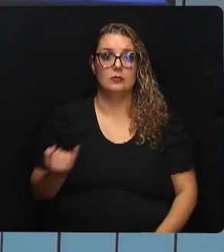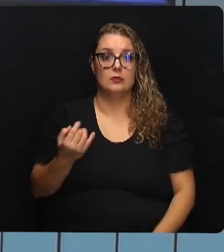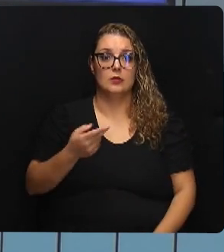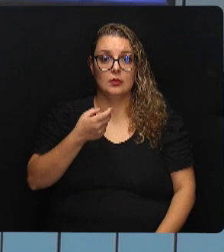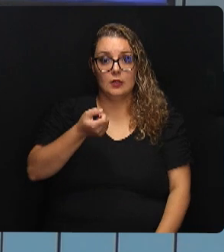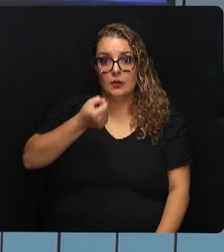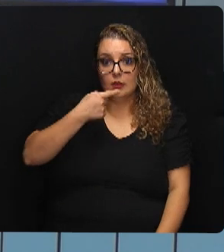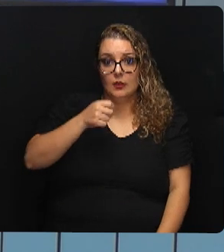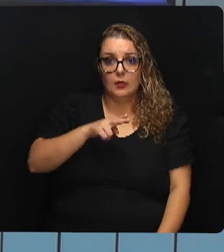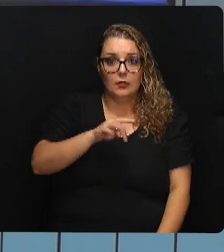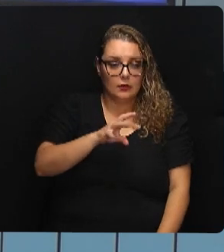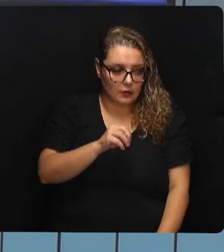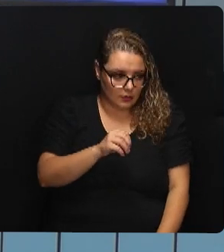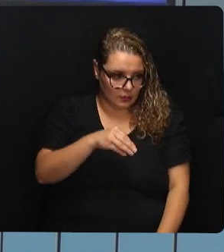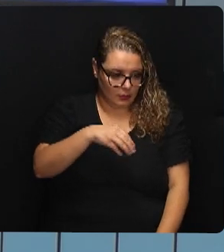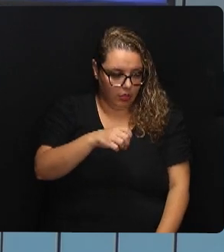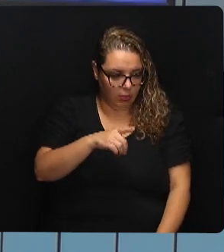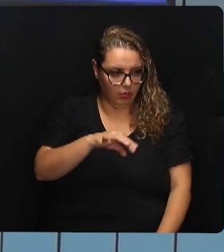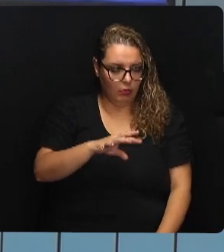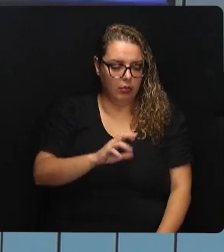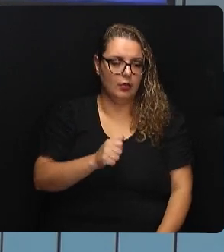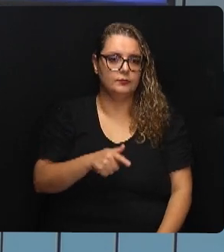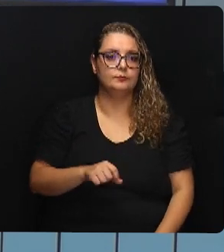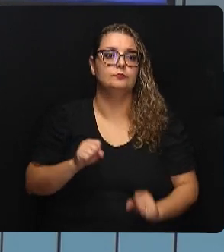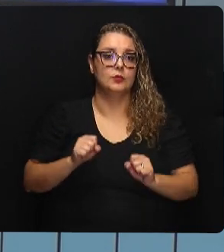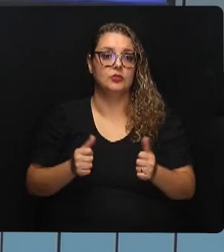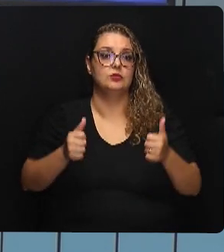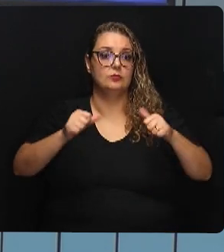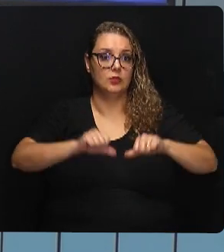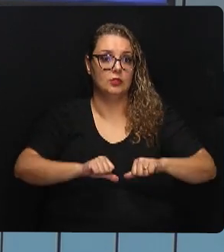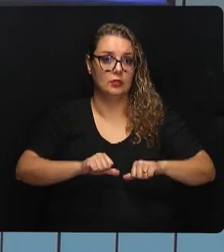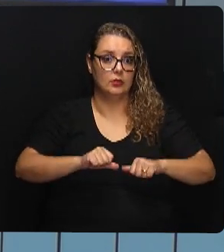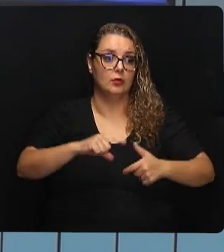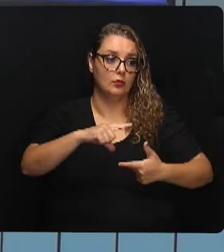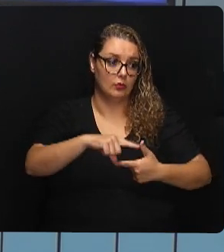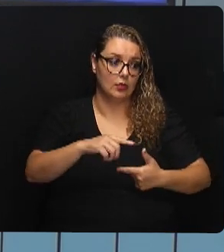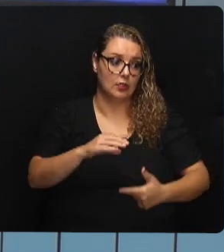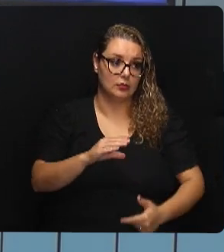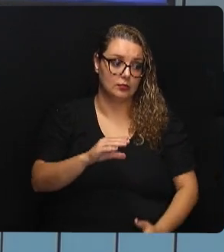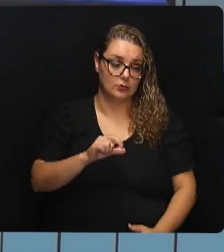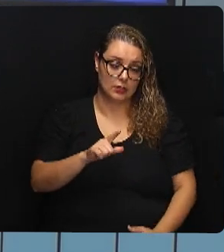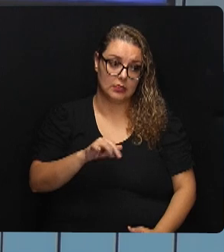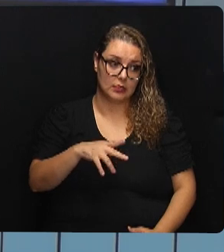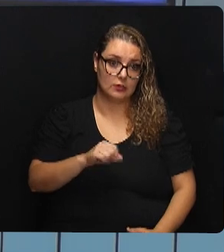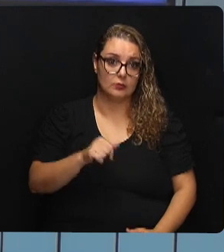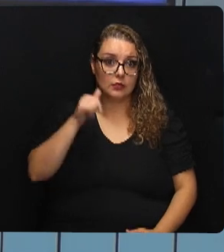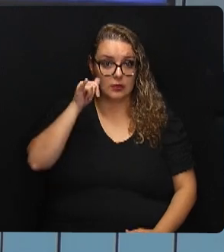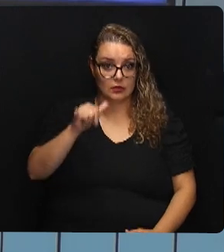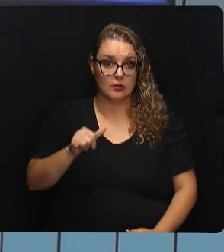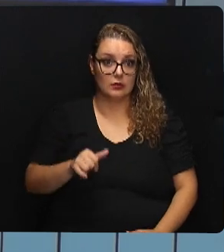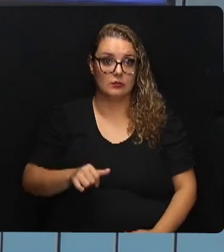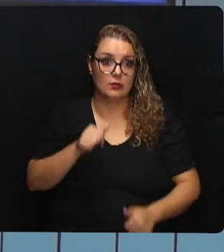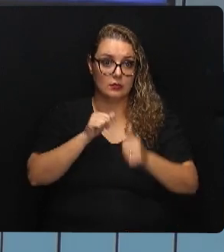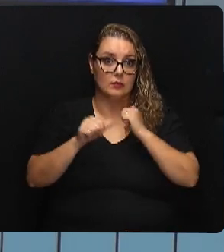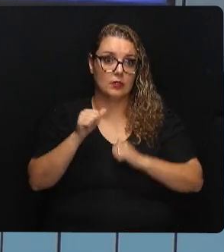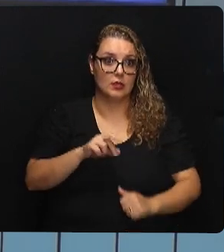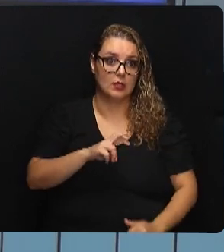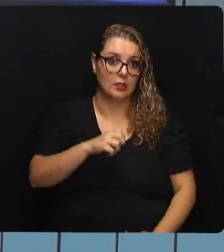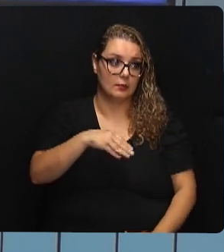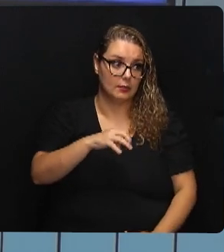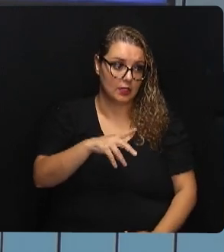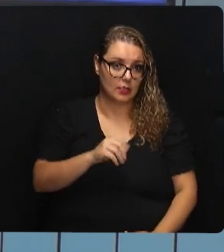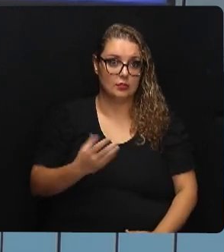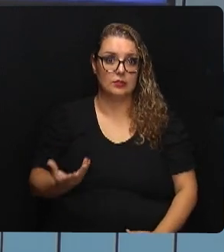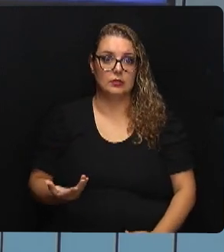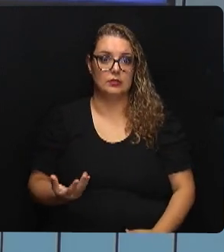de casa sobre a automedicação, que ela pode piorar o quadro clínico. Então, para as pessoas evitarem ficarem